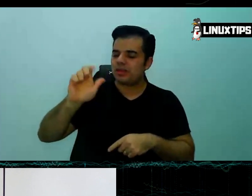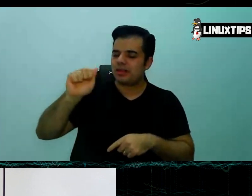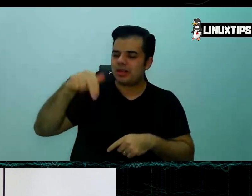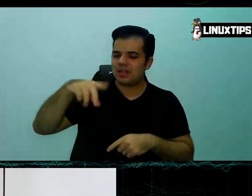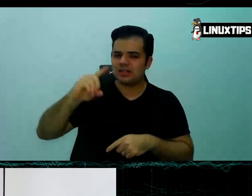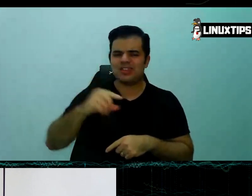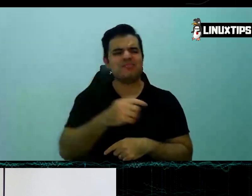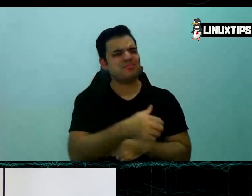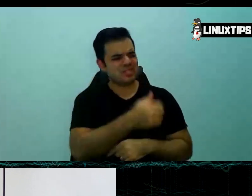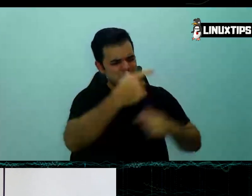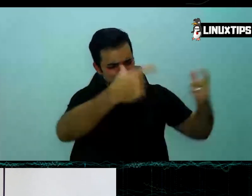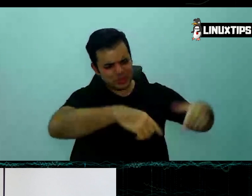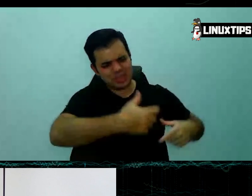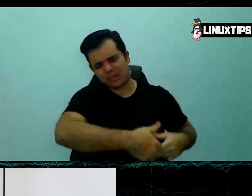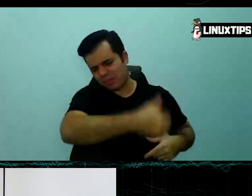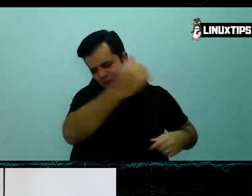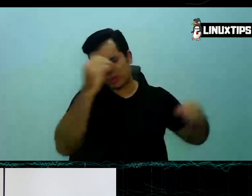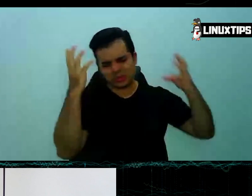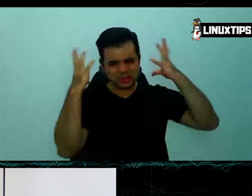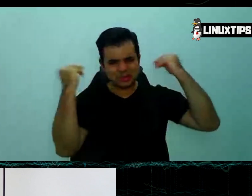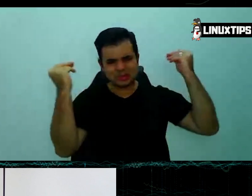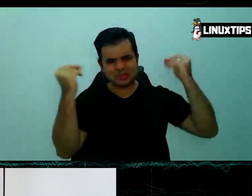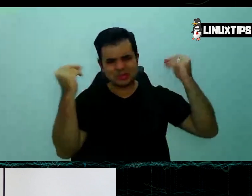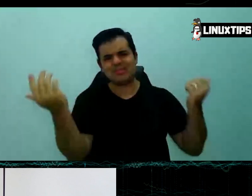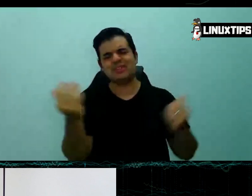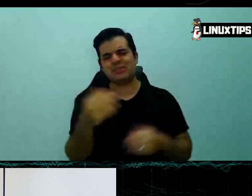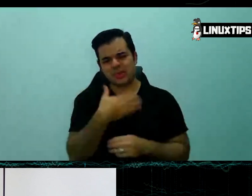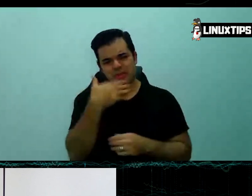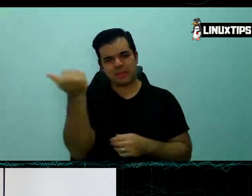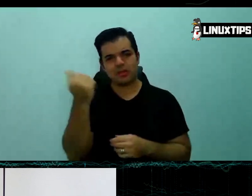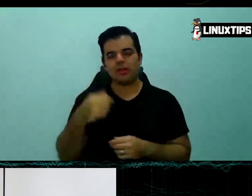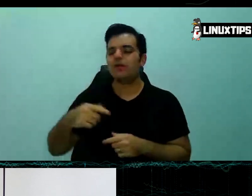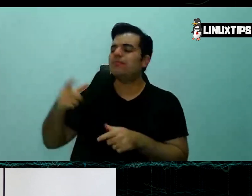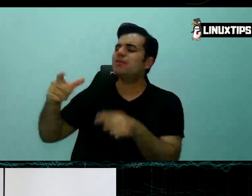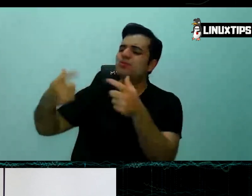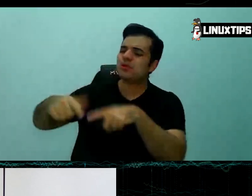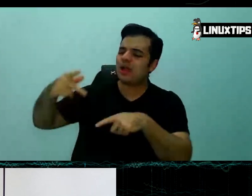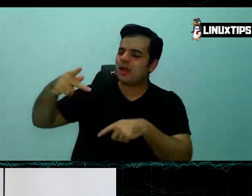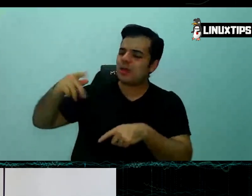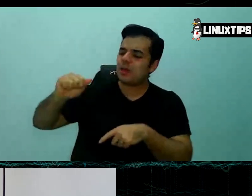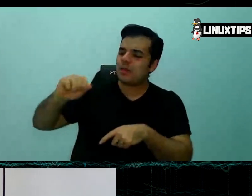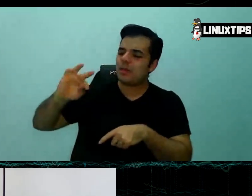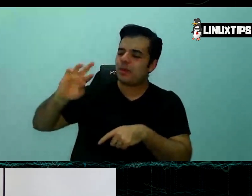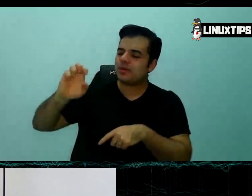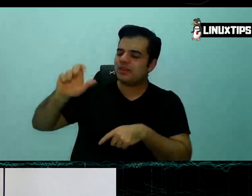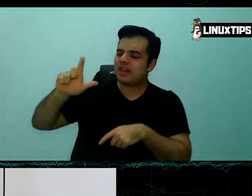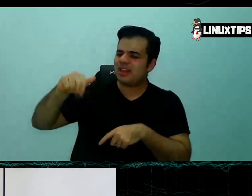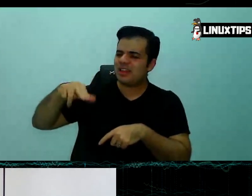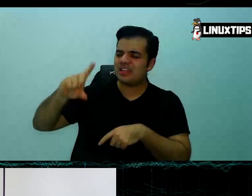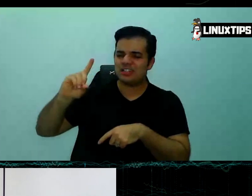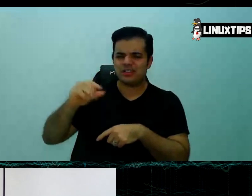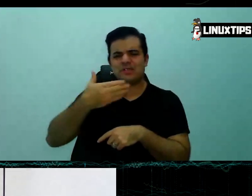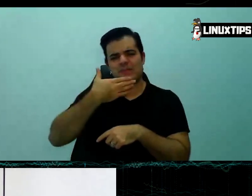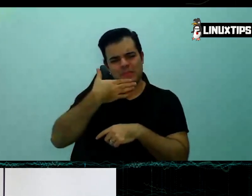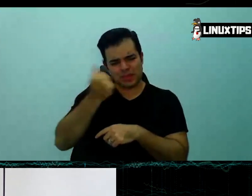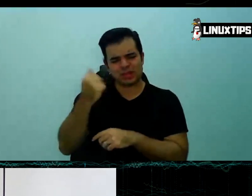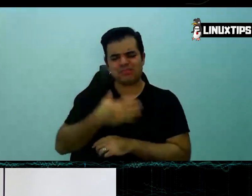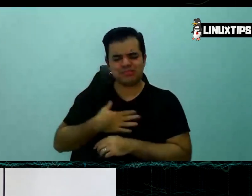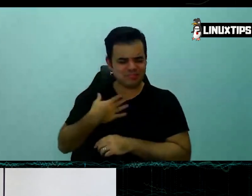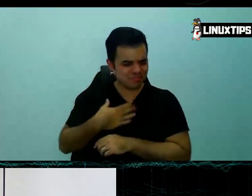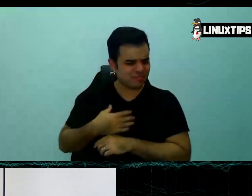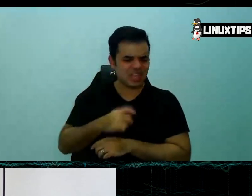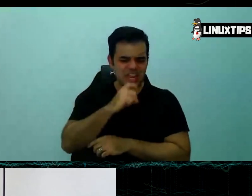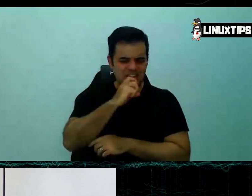quanto, vai, convenhamos. cara. Não, não dá pra reclamar, mas Portland, vou te falar que olha só, mano. Que lugar, velho. Foda.